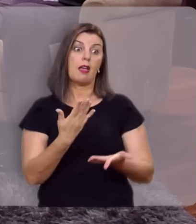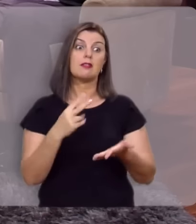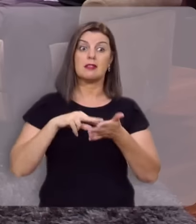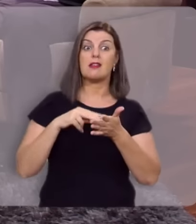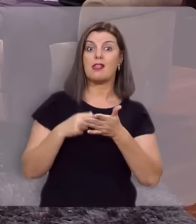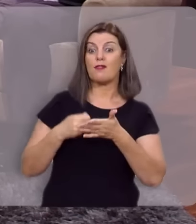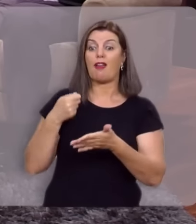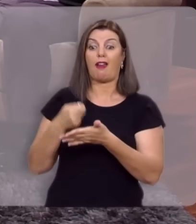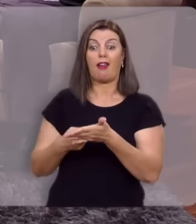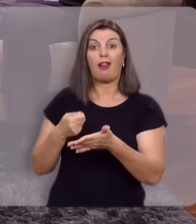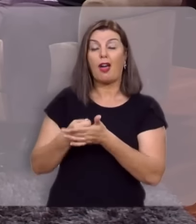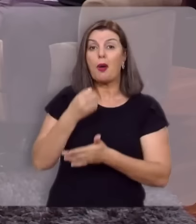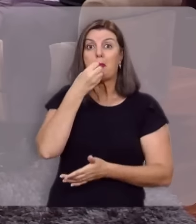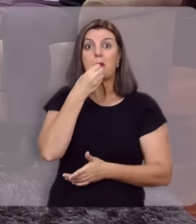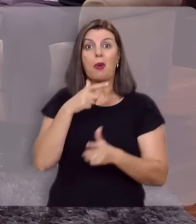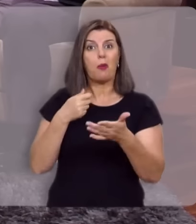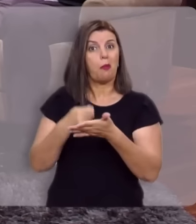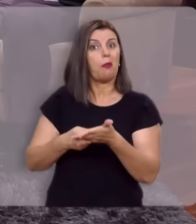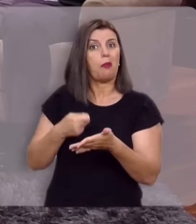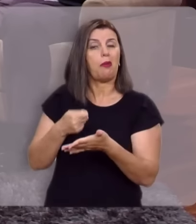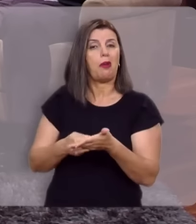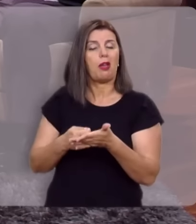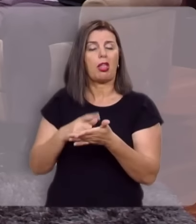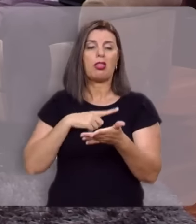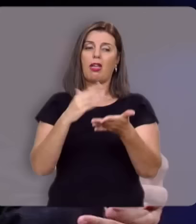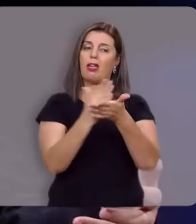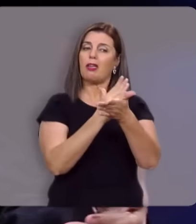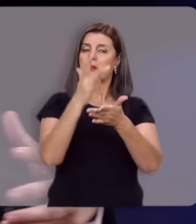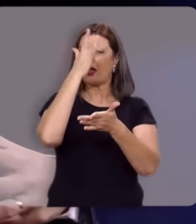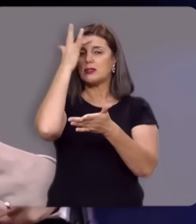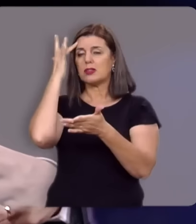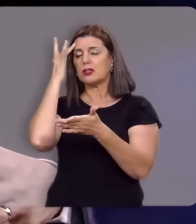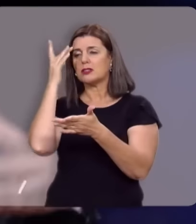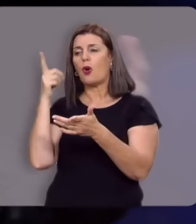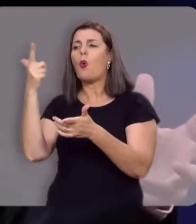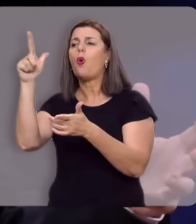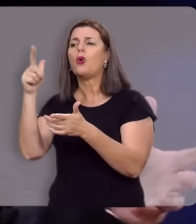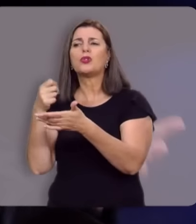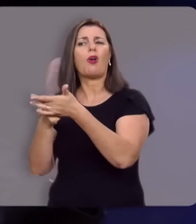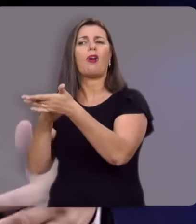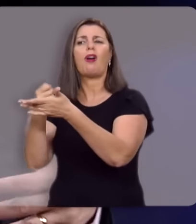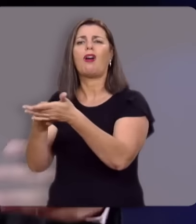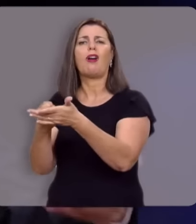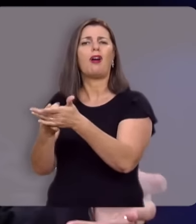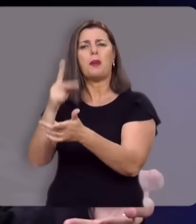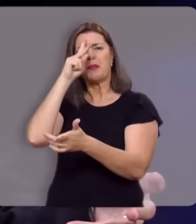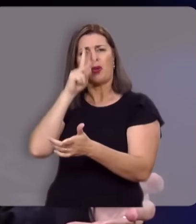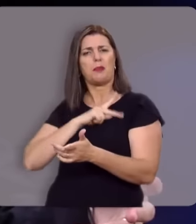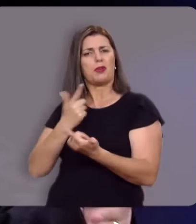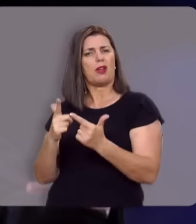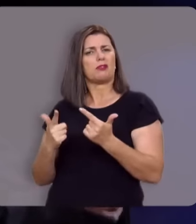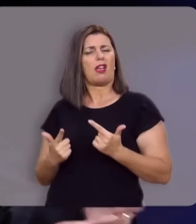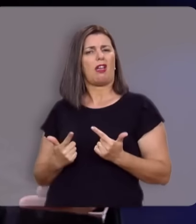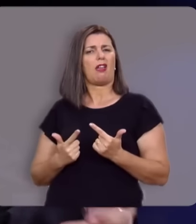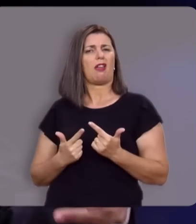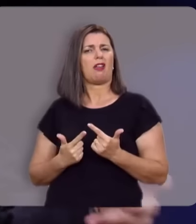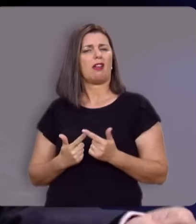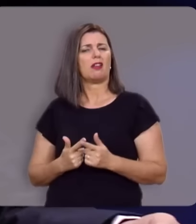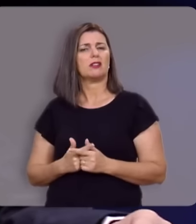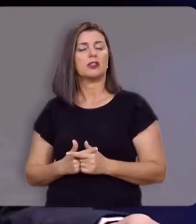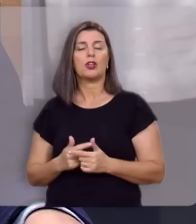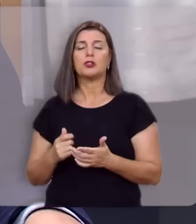combater, então, reverendo Roster, o bom combate. Tem muita gente combatendo outro combate que não é aquele que ele deveria combater,